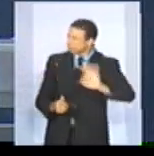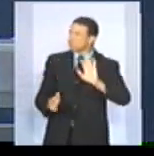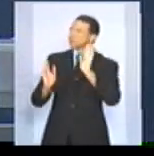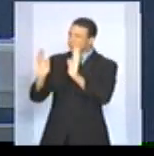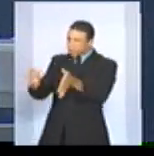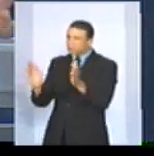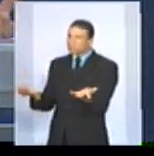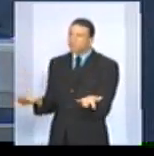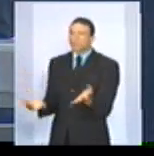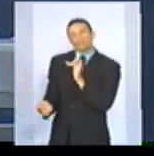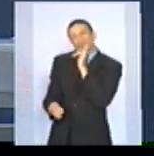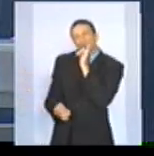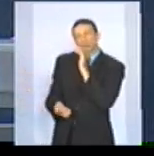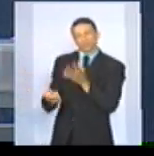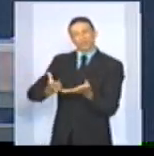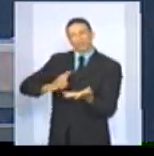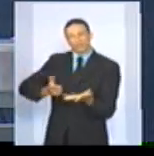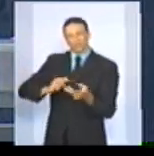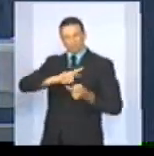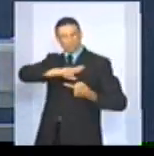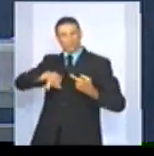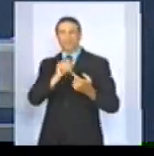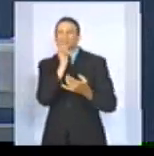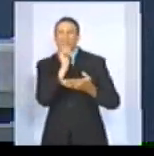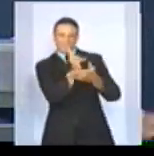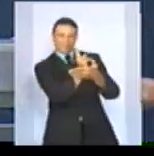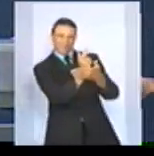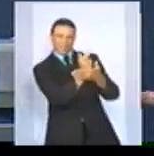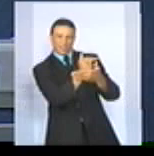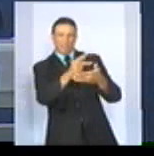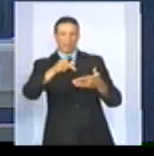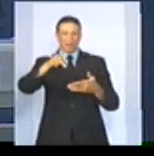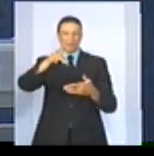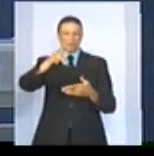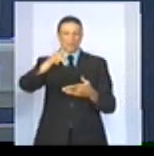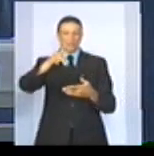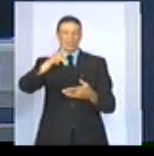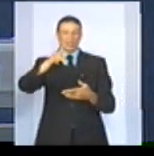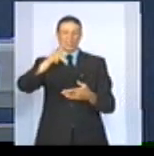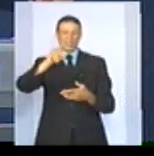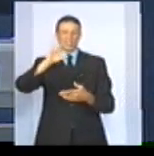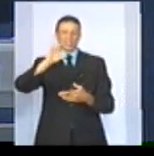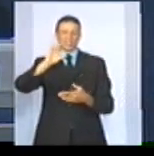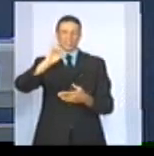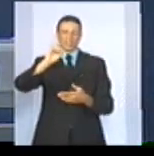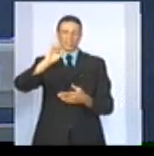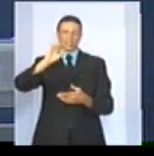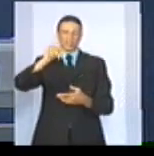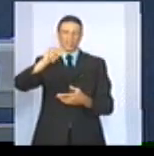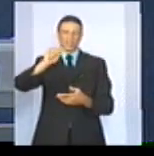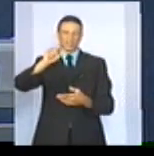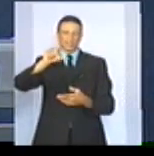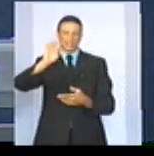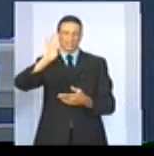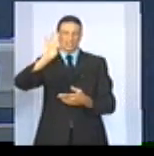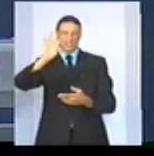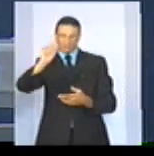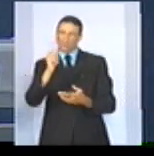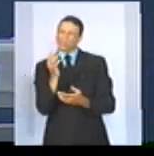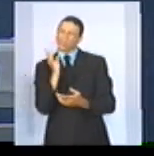né Tem até desenho tal personal que é um desenho interessante né que você pode é é